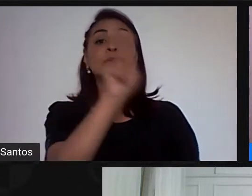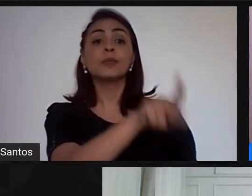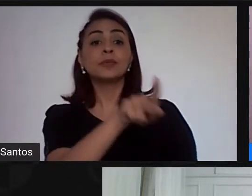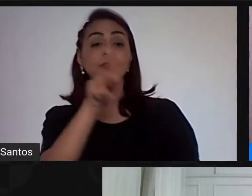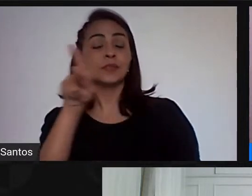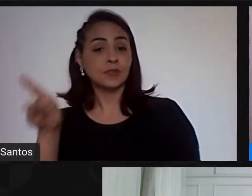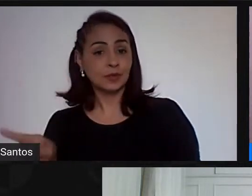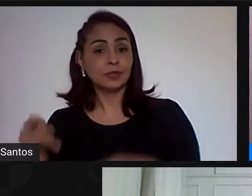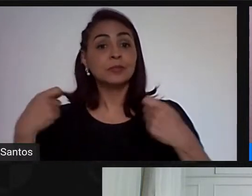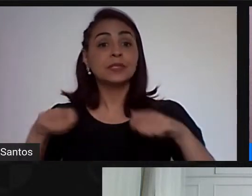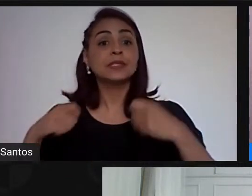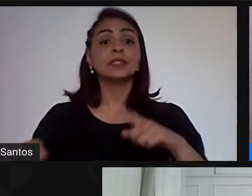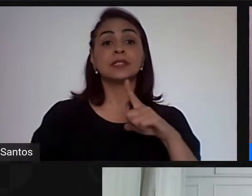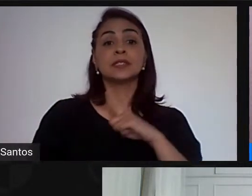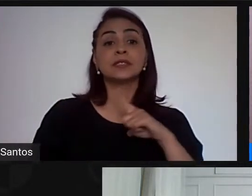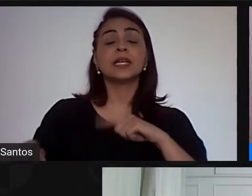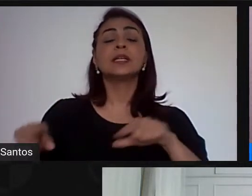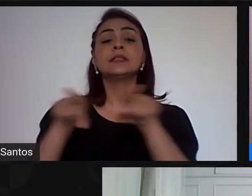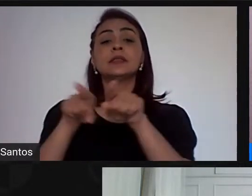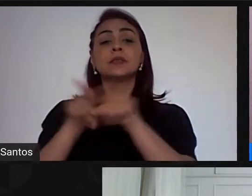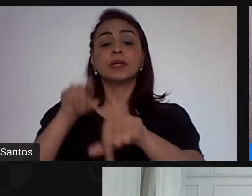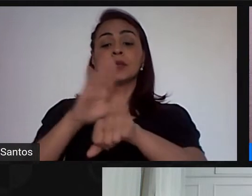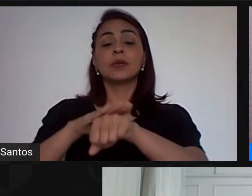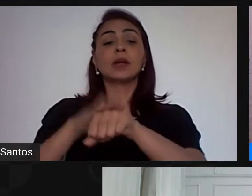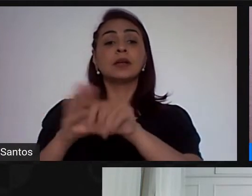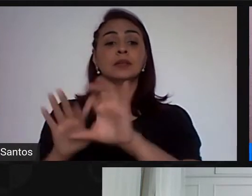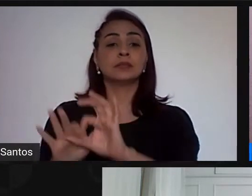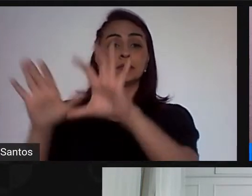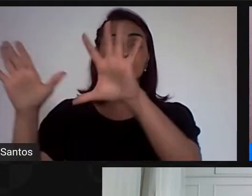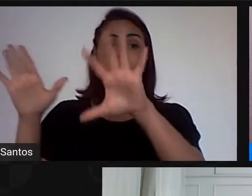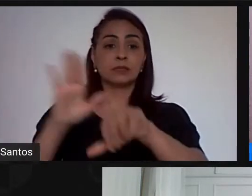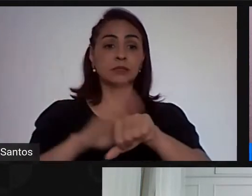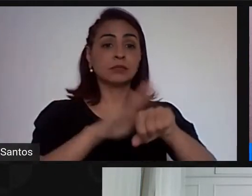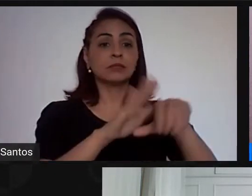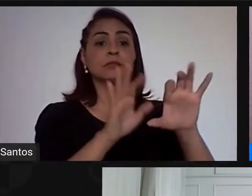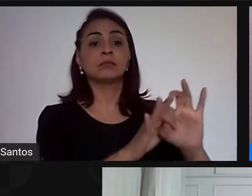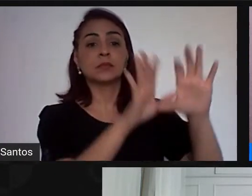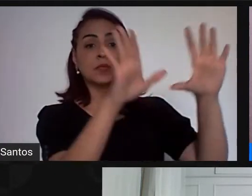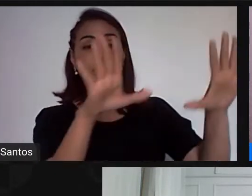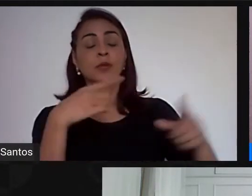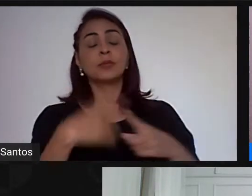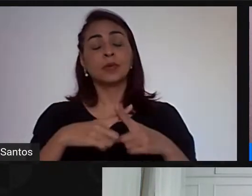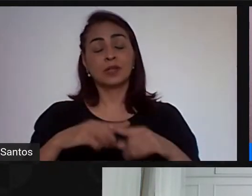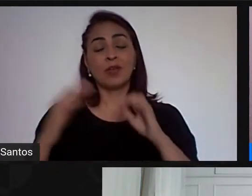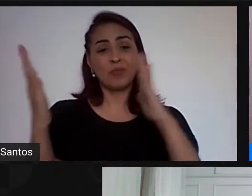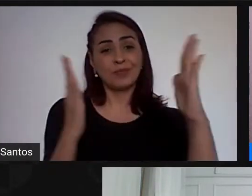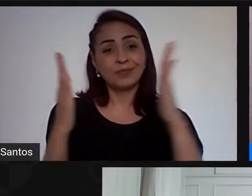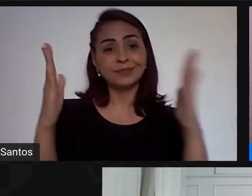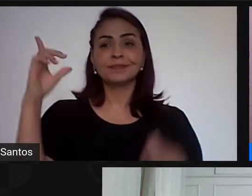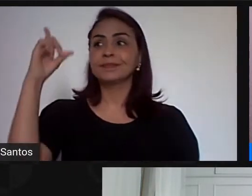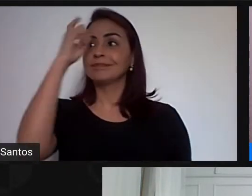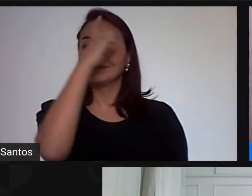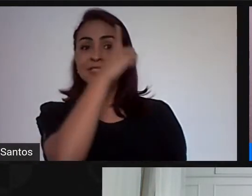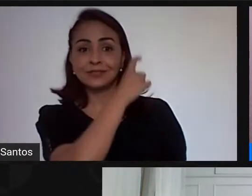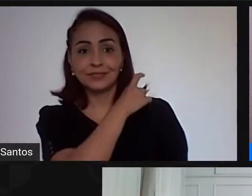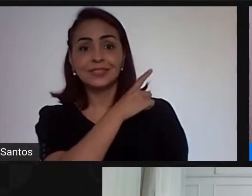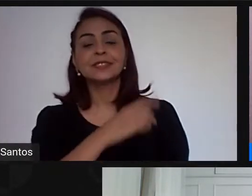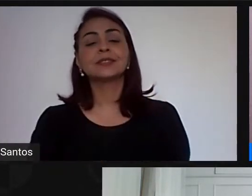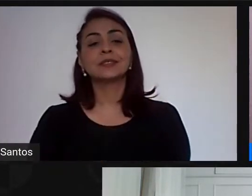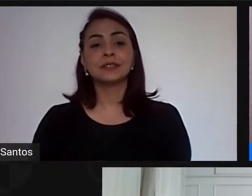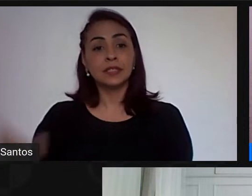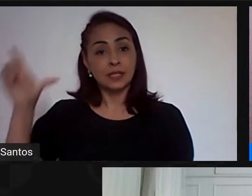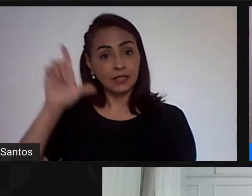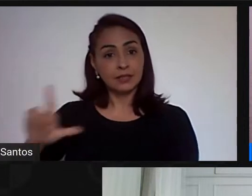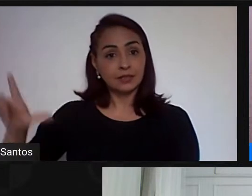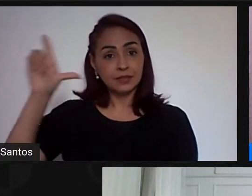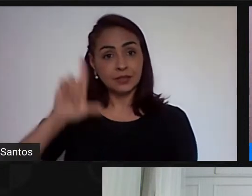motivação para essa emancipação. E nós estamos vivendo um momento muito difícil, por exemplo, na literatura,